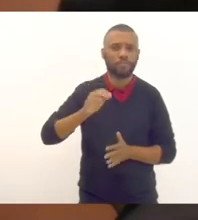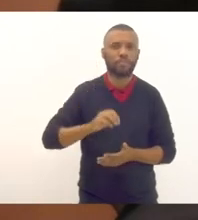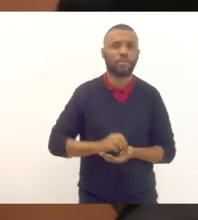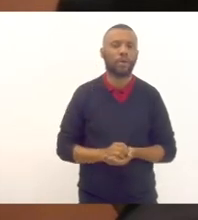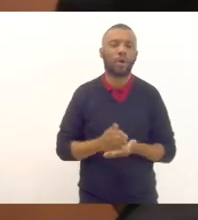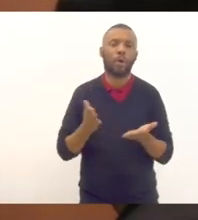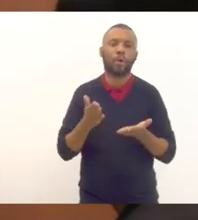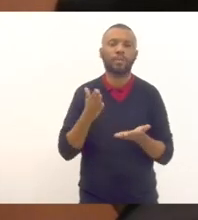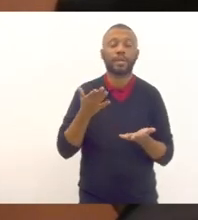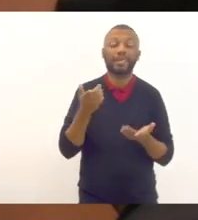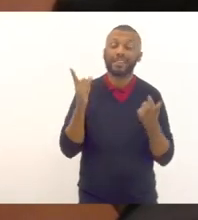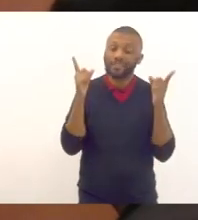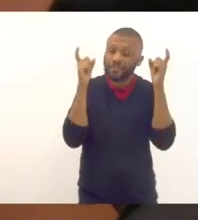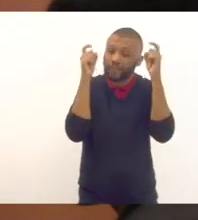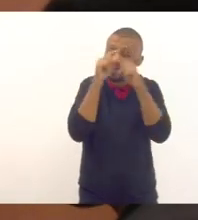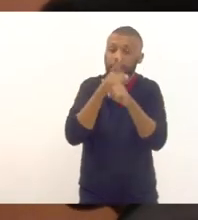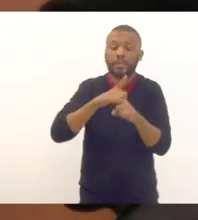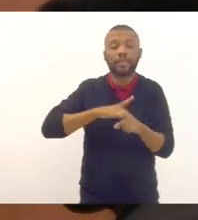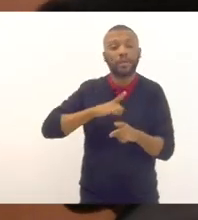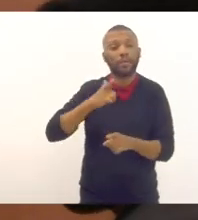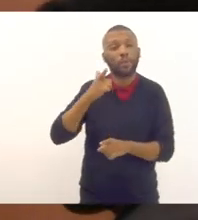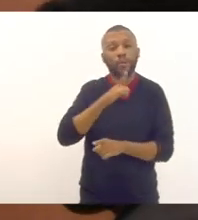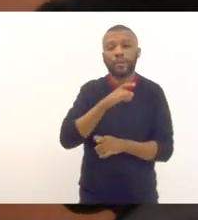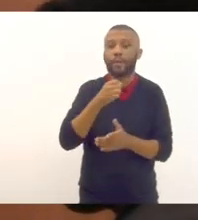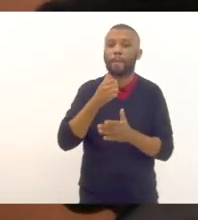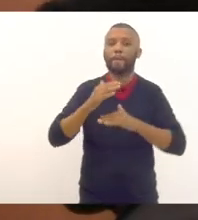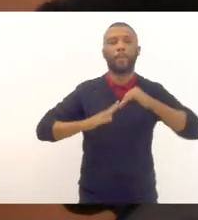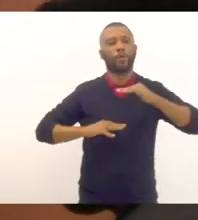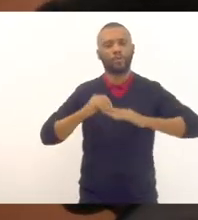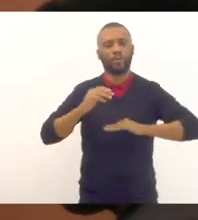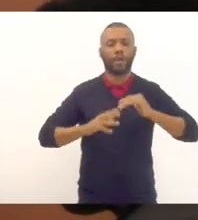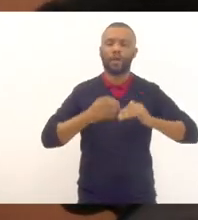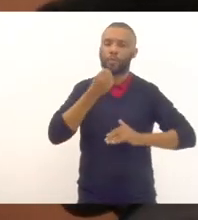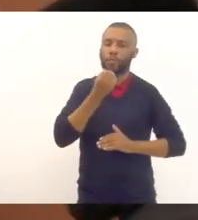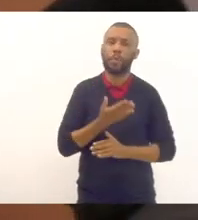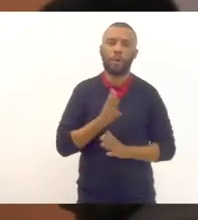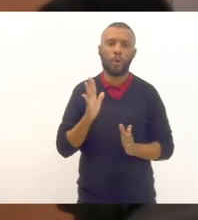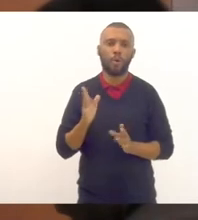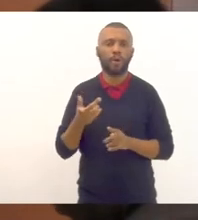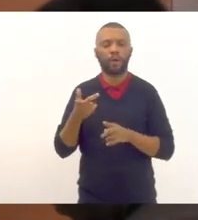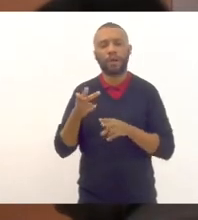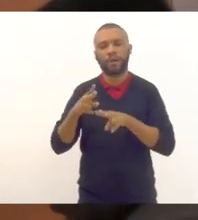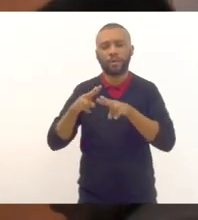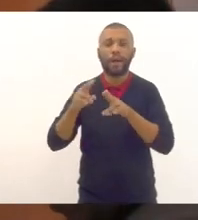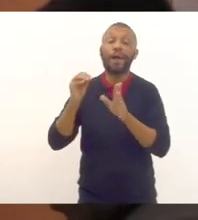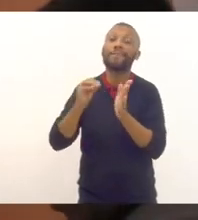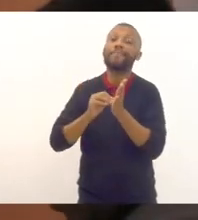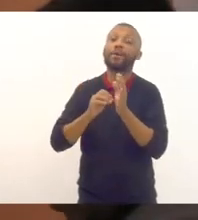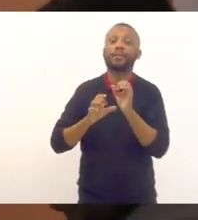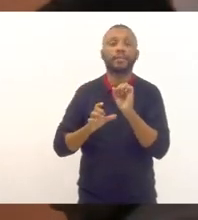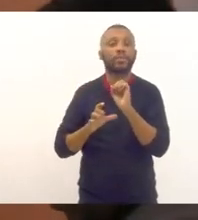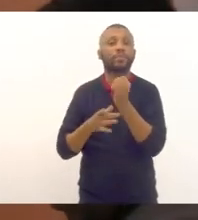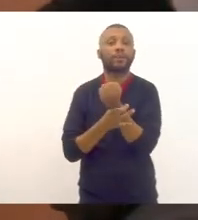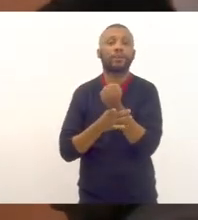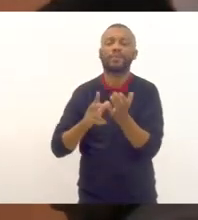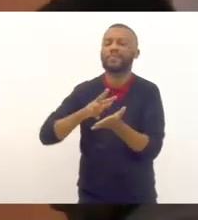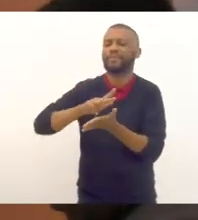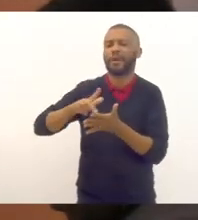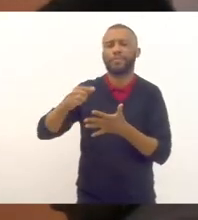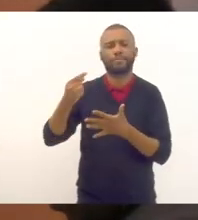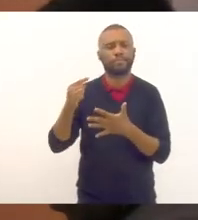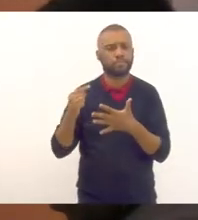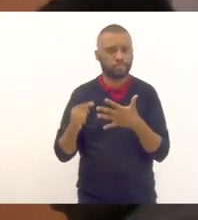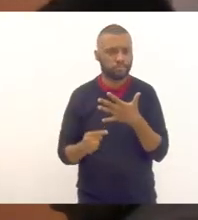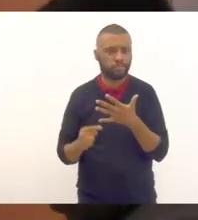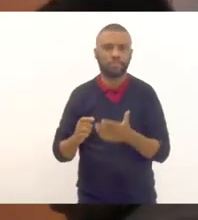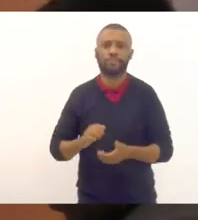hoje é peça rara você ter bons profissionais, né? Até pela falta da segurança, uma série de pontos.